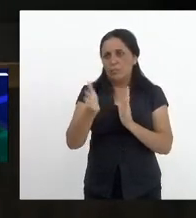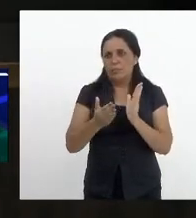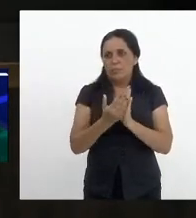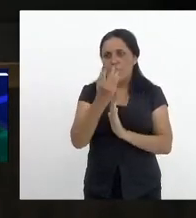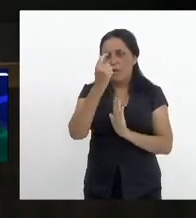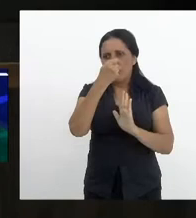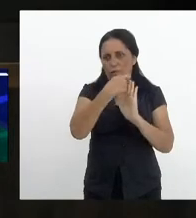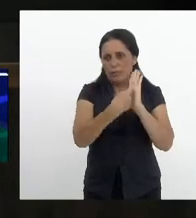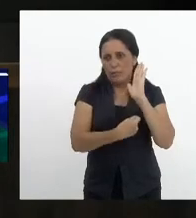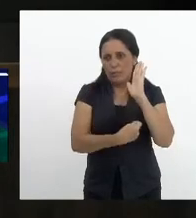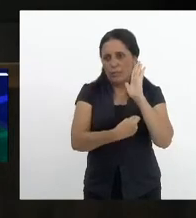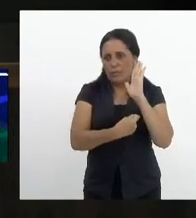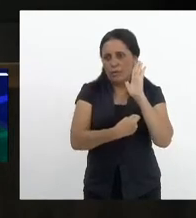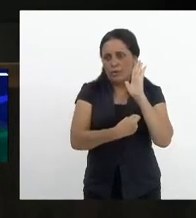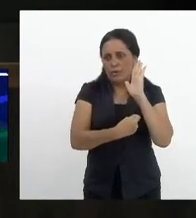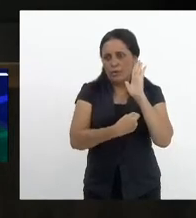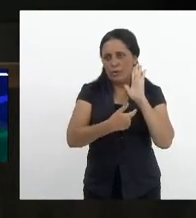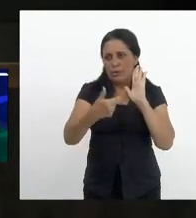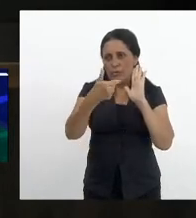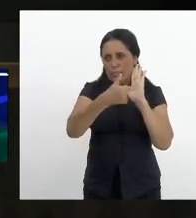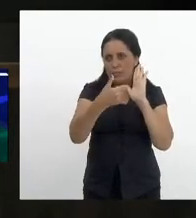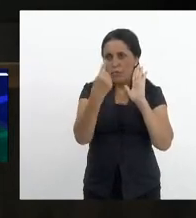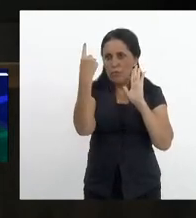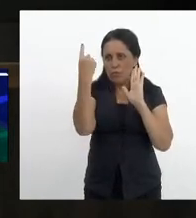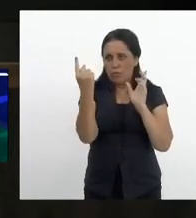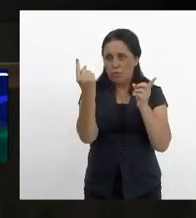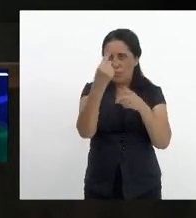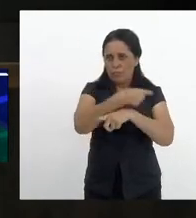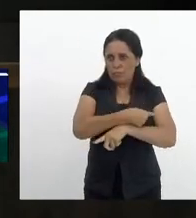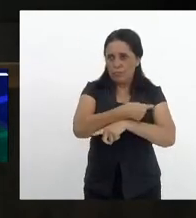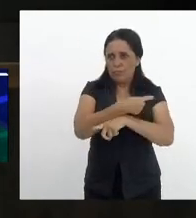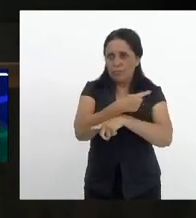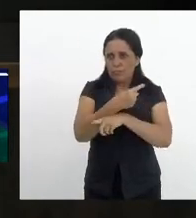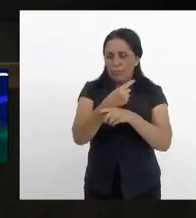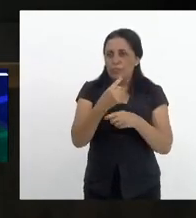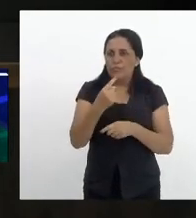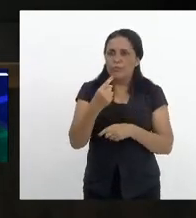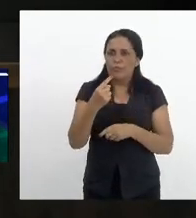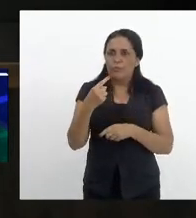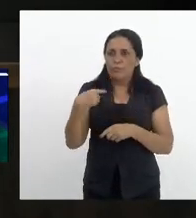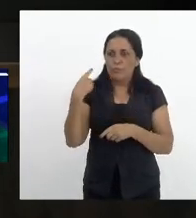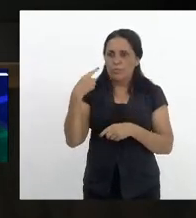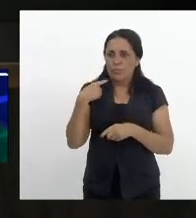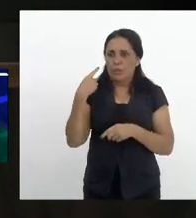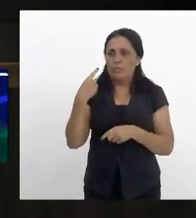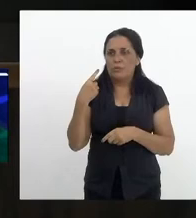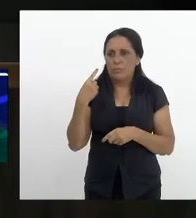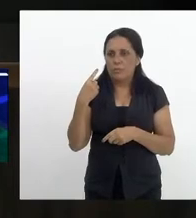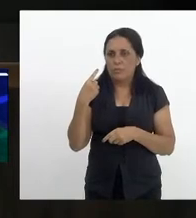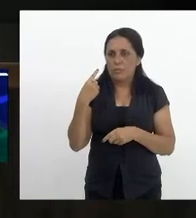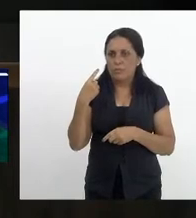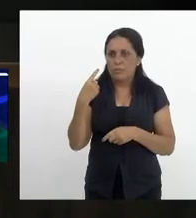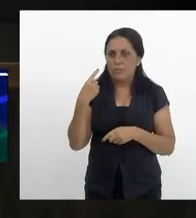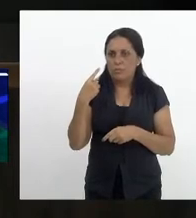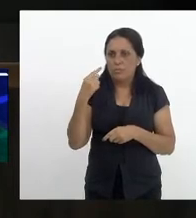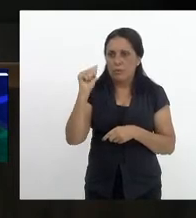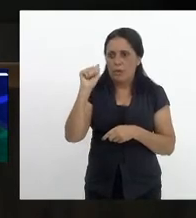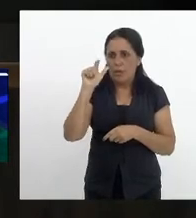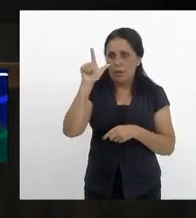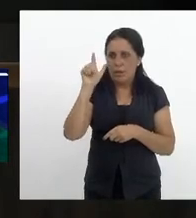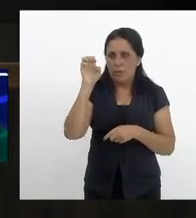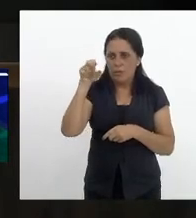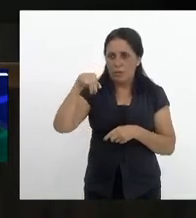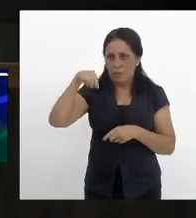do vencido para a segunda discussão. Voto contrário. Com voto contrário, deputado Alexandre e da deputada Alana. Também